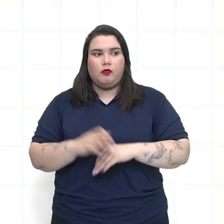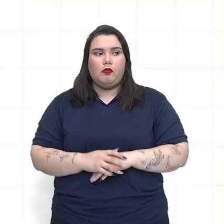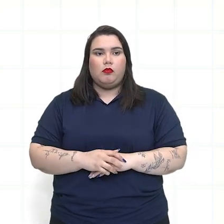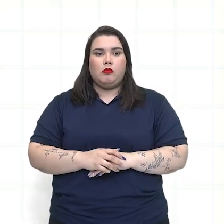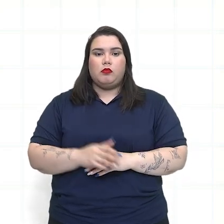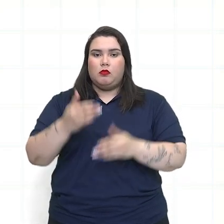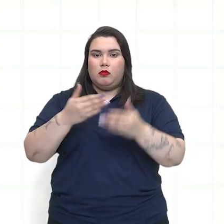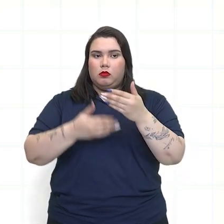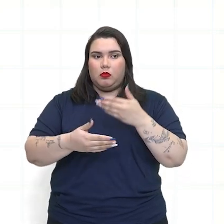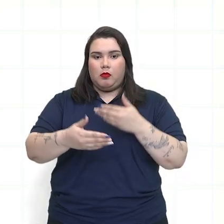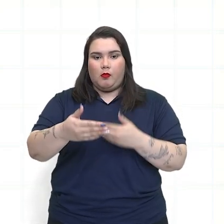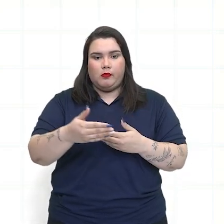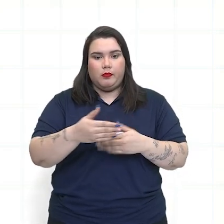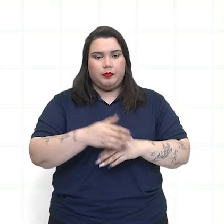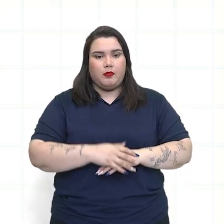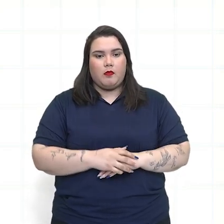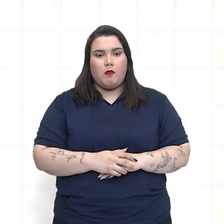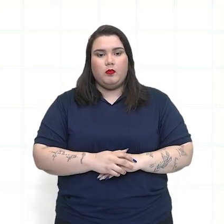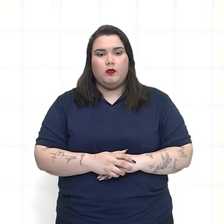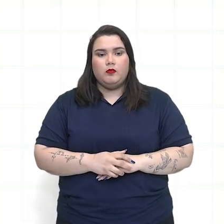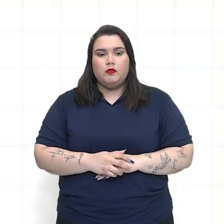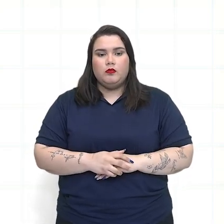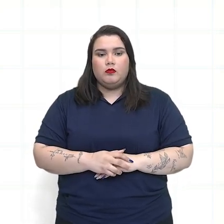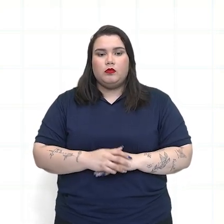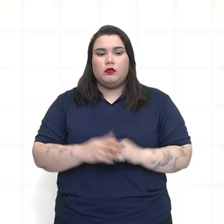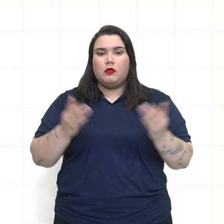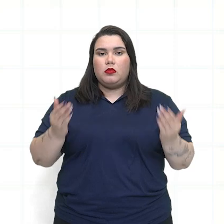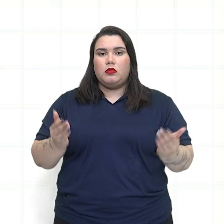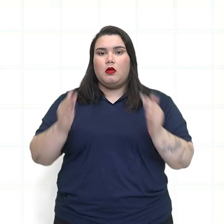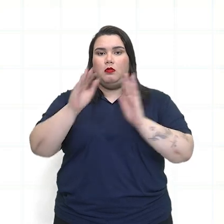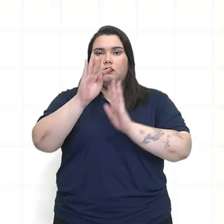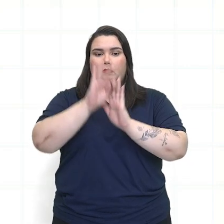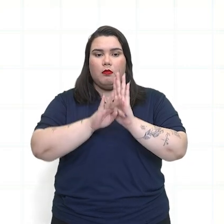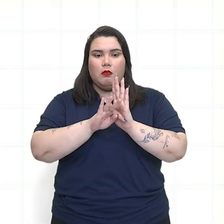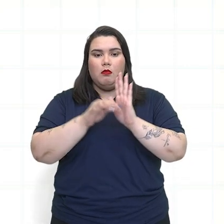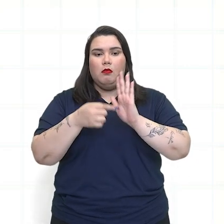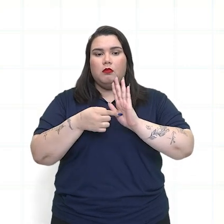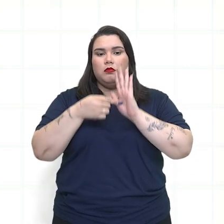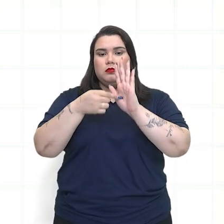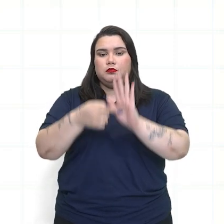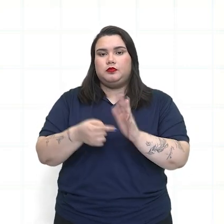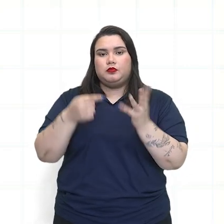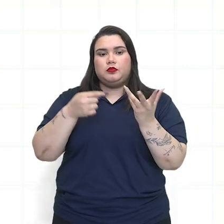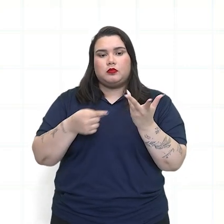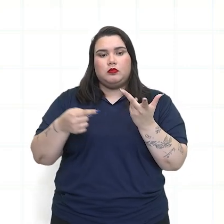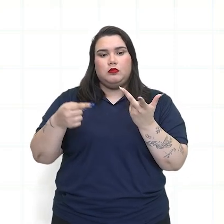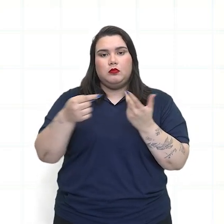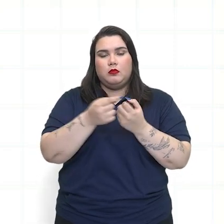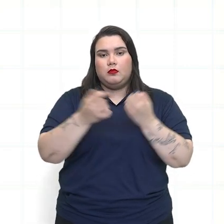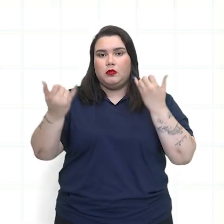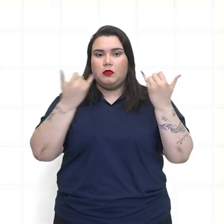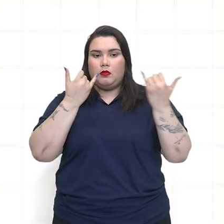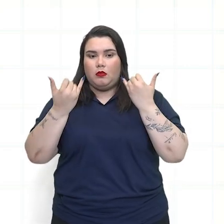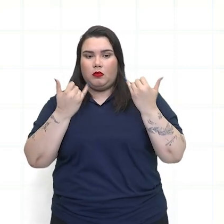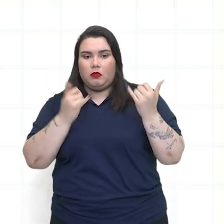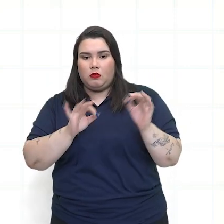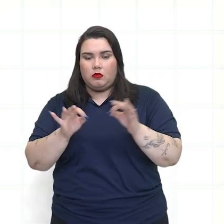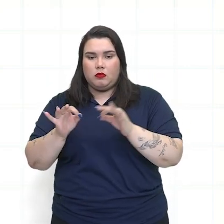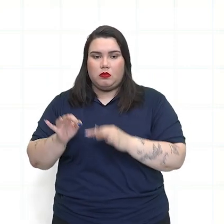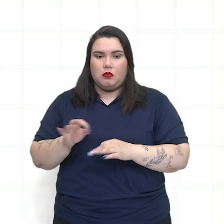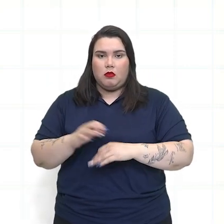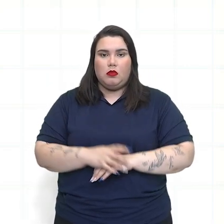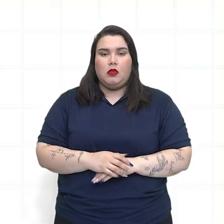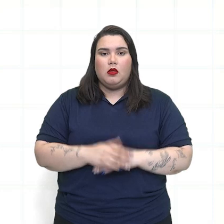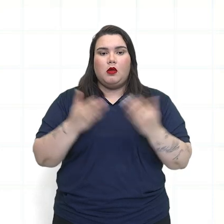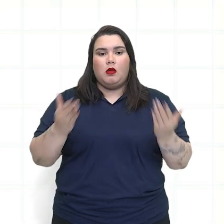Então, continuando. Então, esse texto, ele traz muita informação para nós, né?